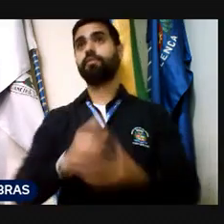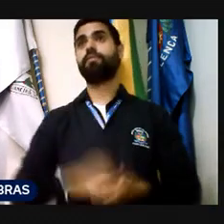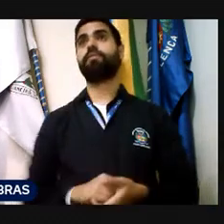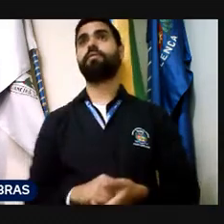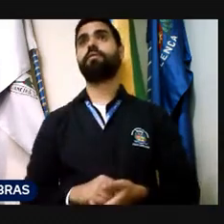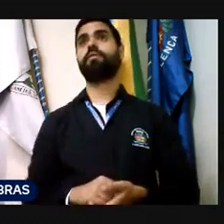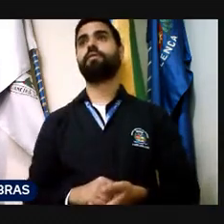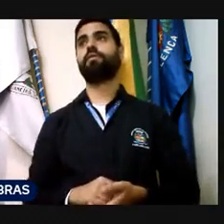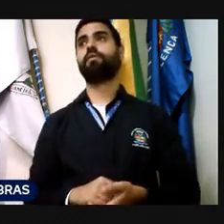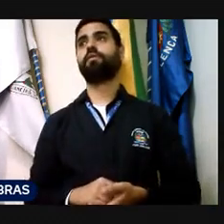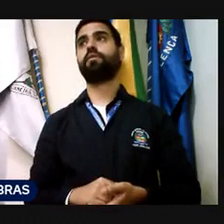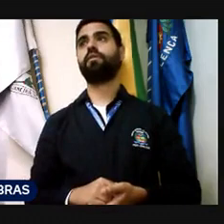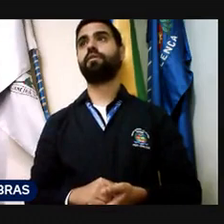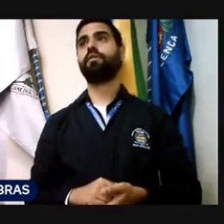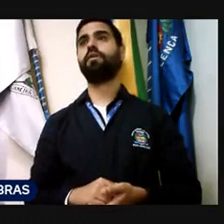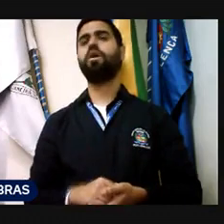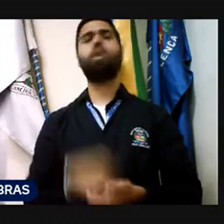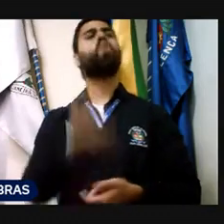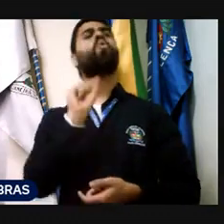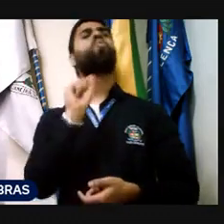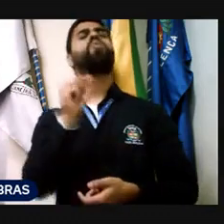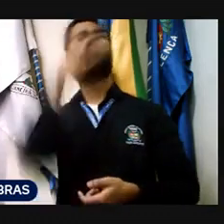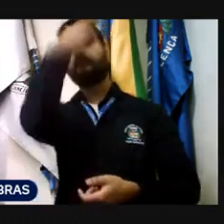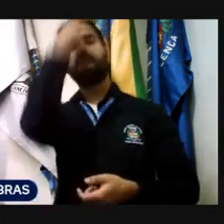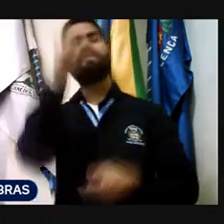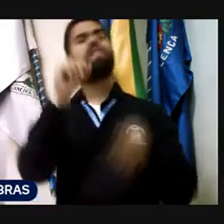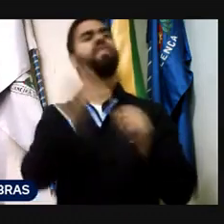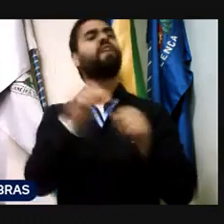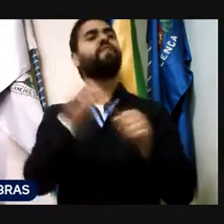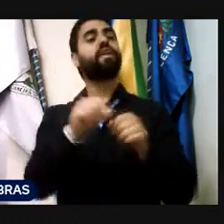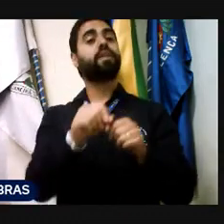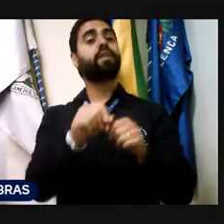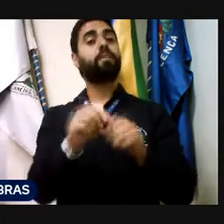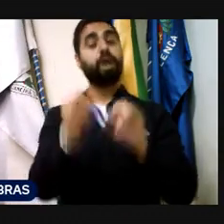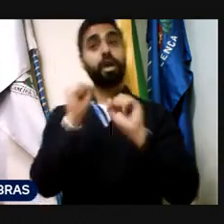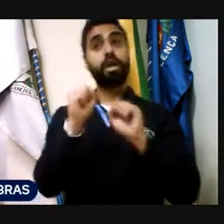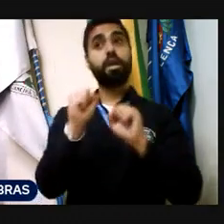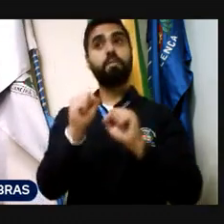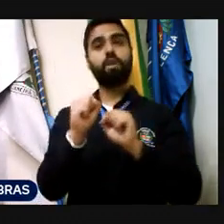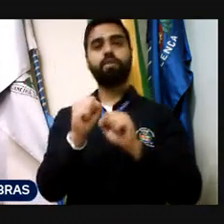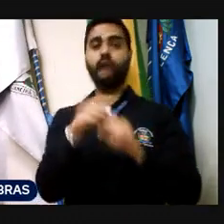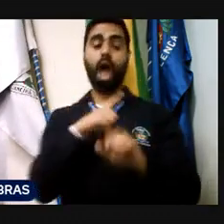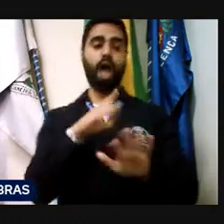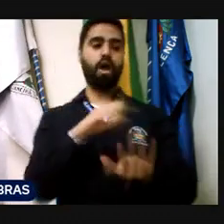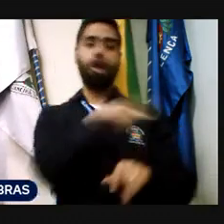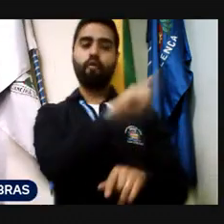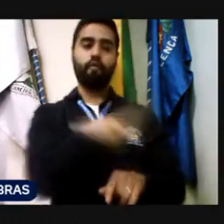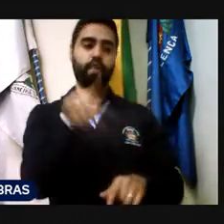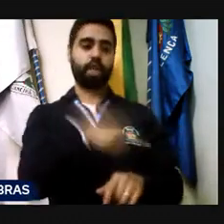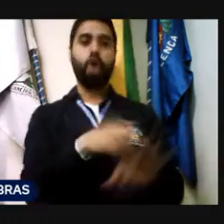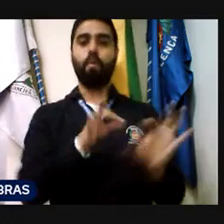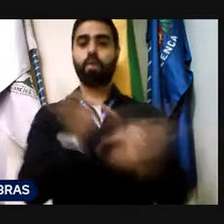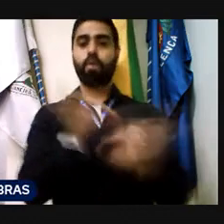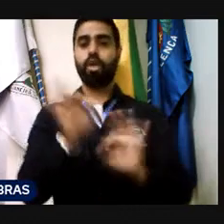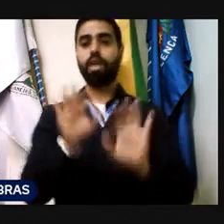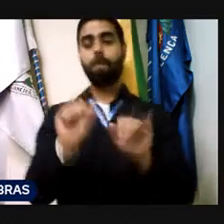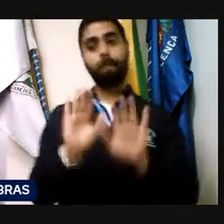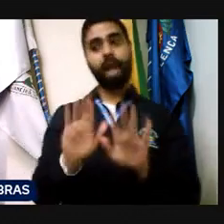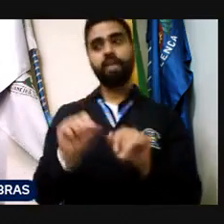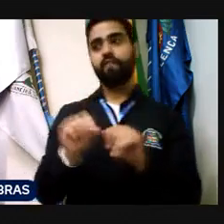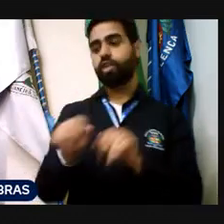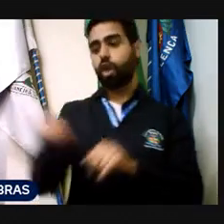O que o prefeito tem feito para que ele pudesse compensar um projeto de lei que saiu